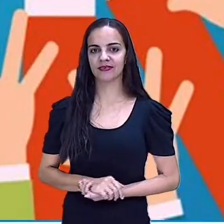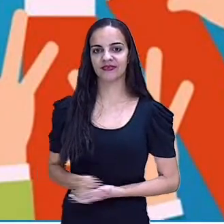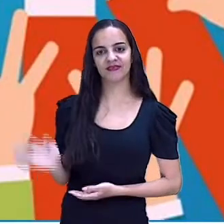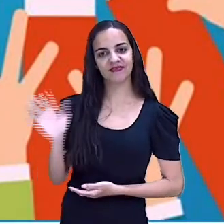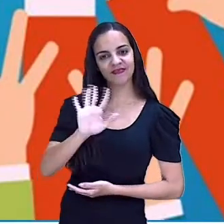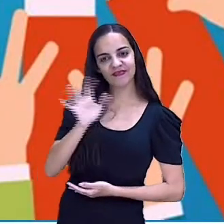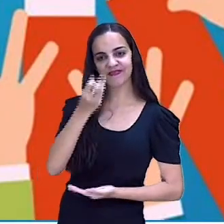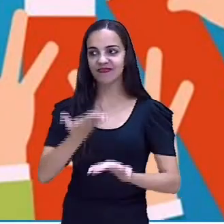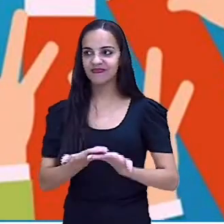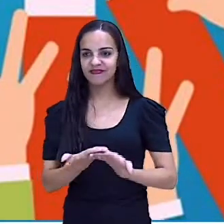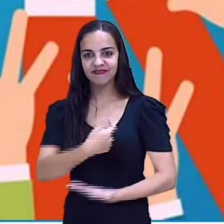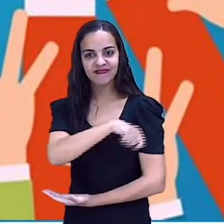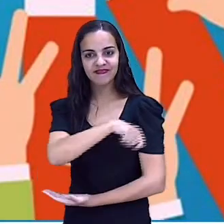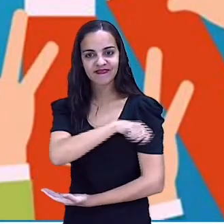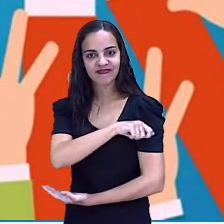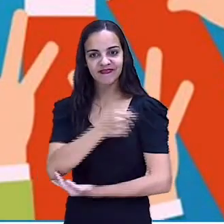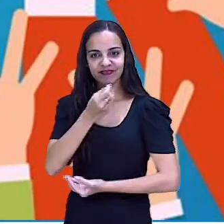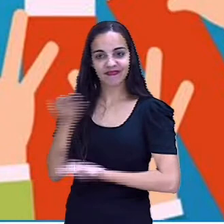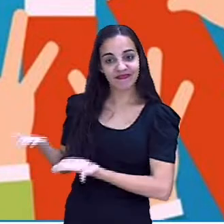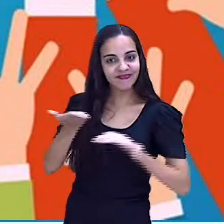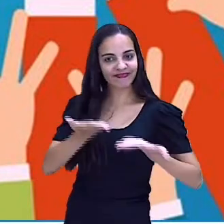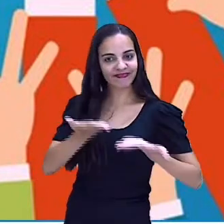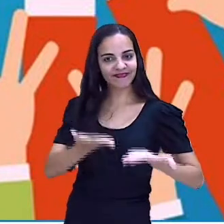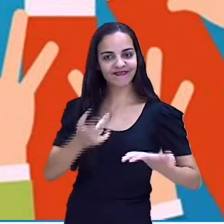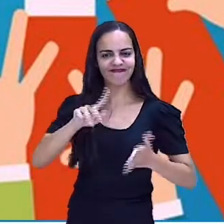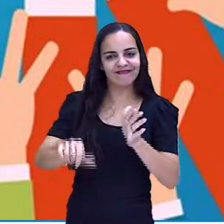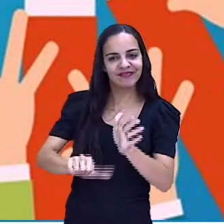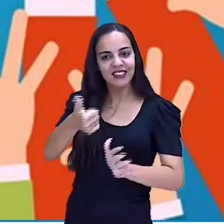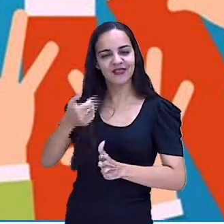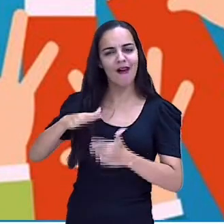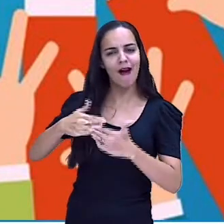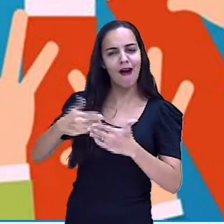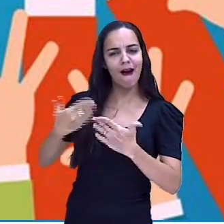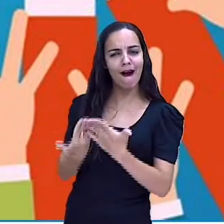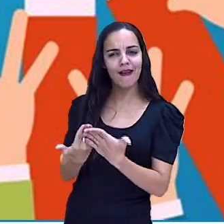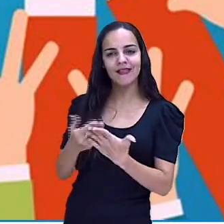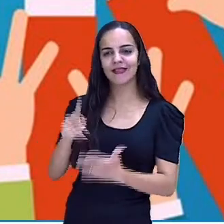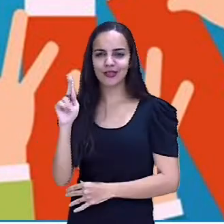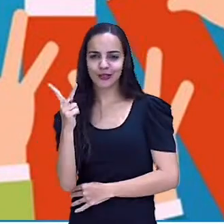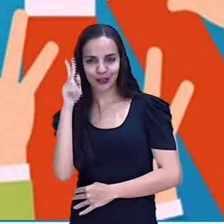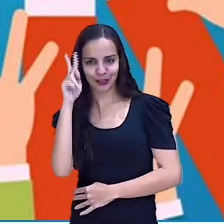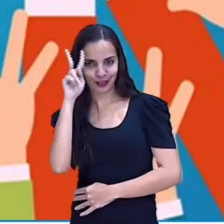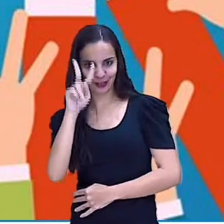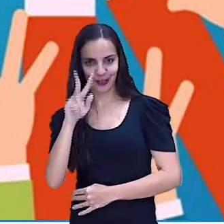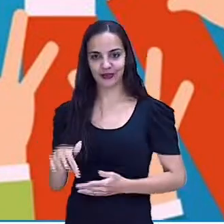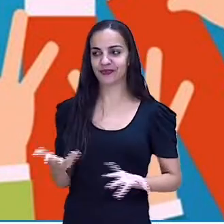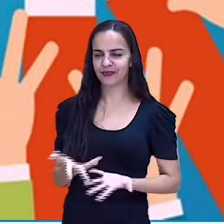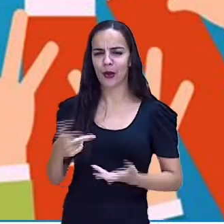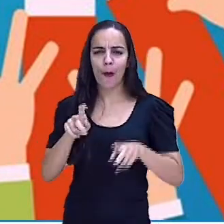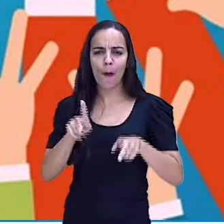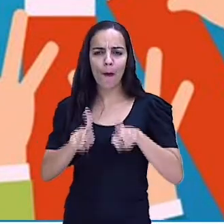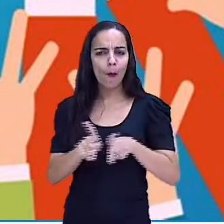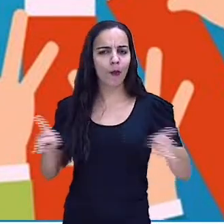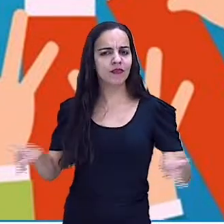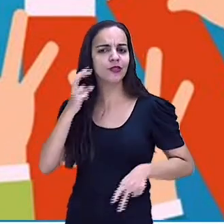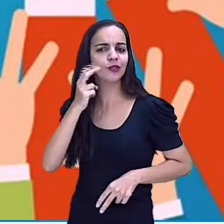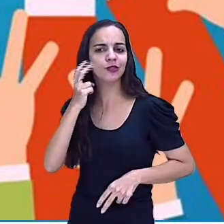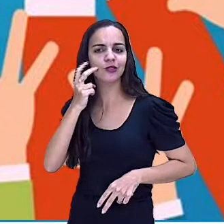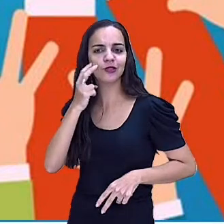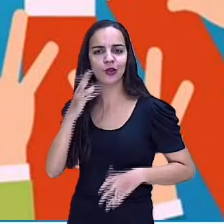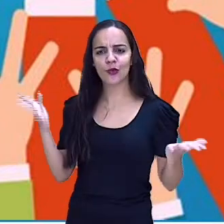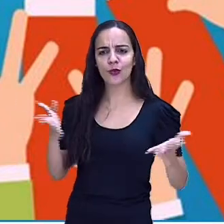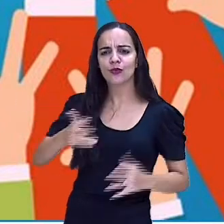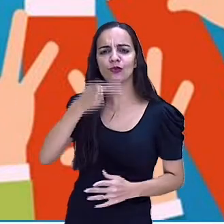Olá, estudantes! Bem-vindos a mais uma aula de História. Sou Jorge Joelho, seu professor. Vamos falar sobre